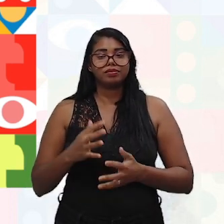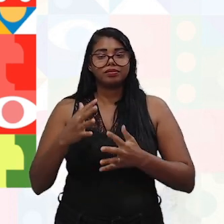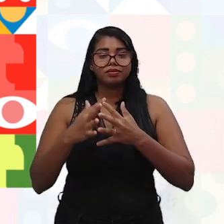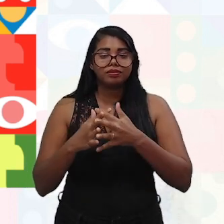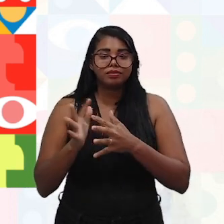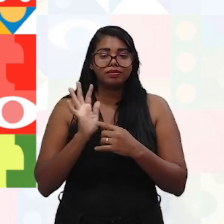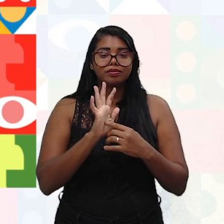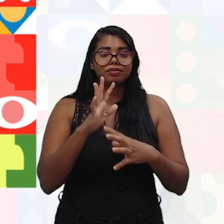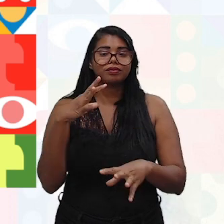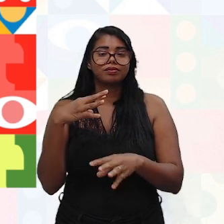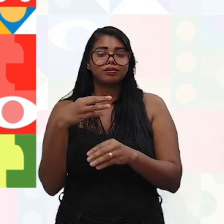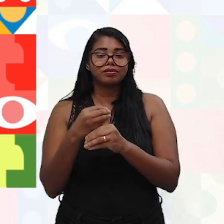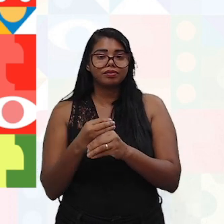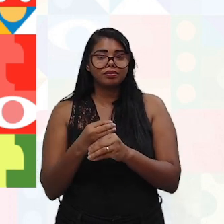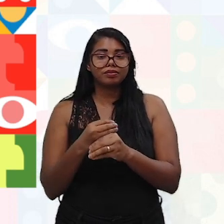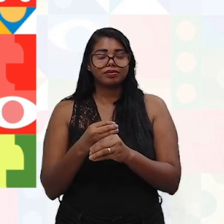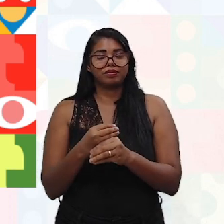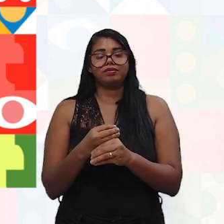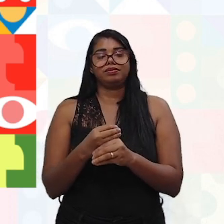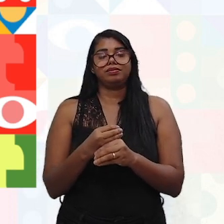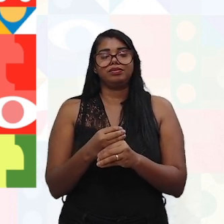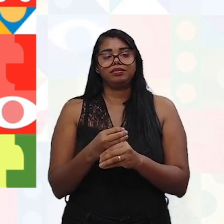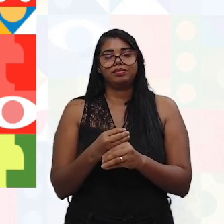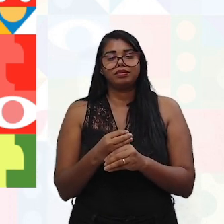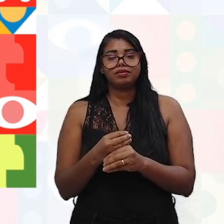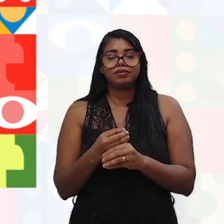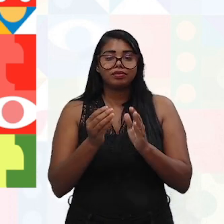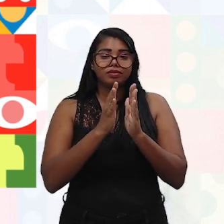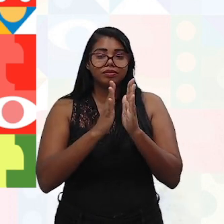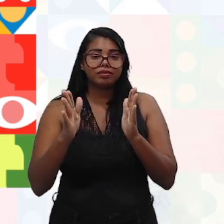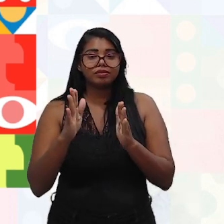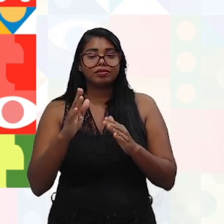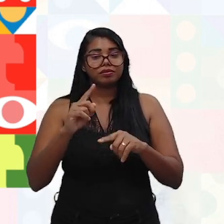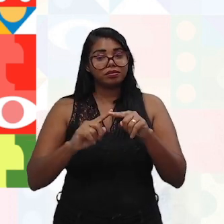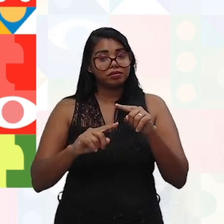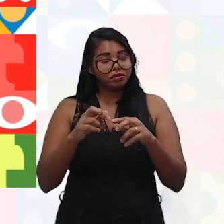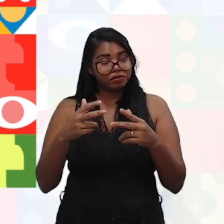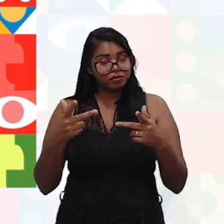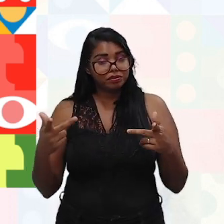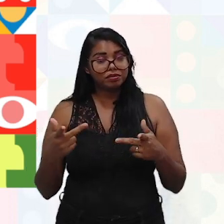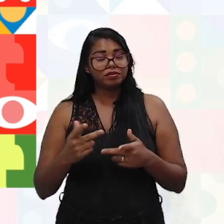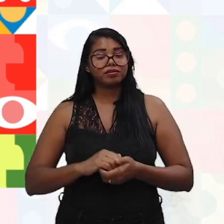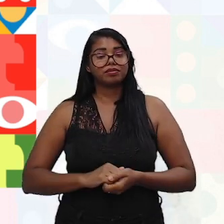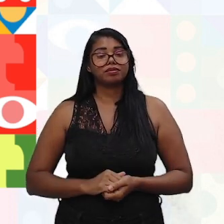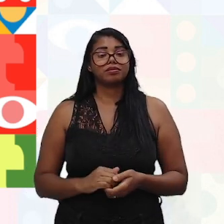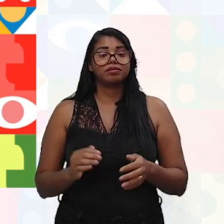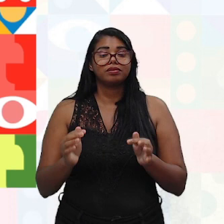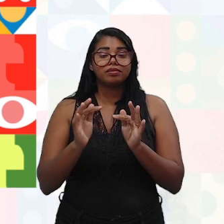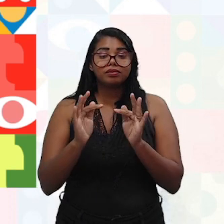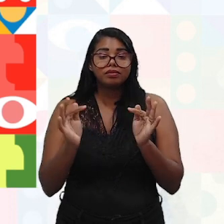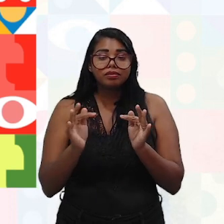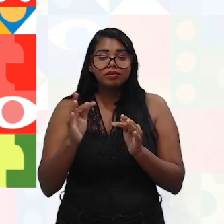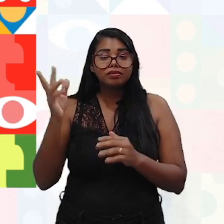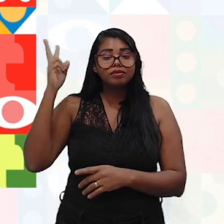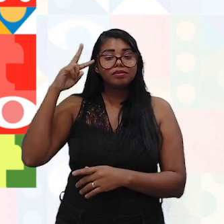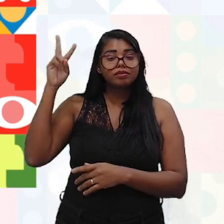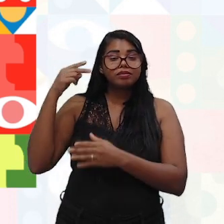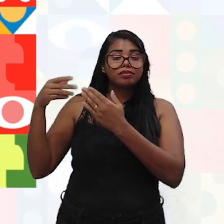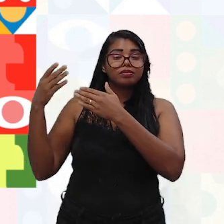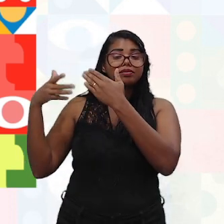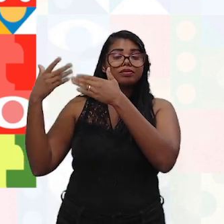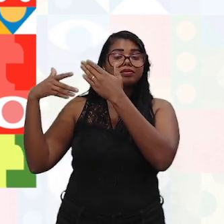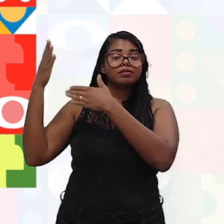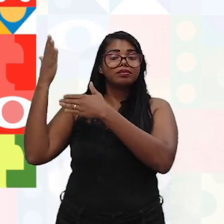modo até assim de não comprometer a integridade daquele material, porque, como eu falei, é um material histórico, a gente está